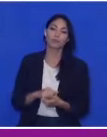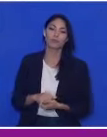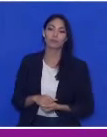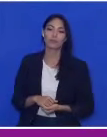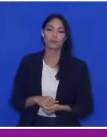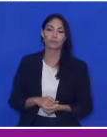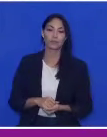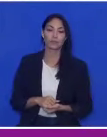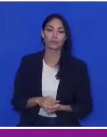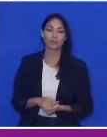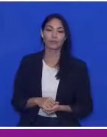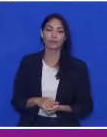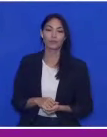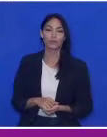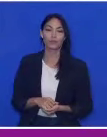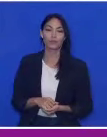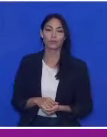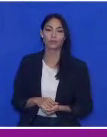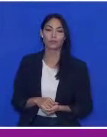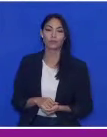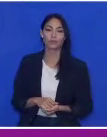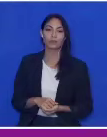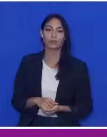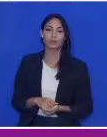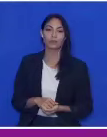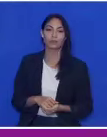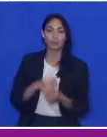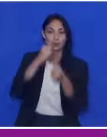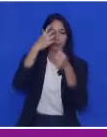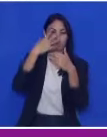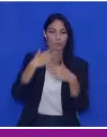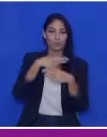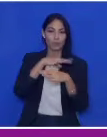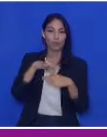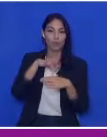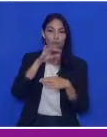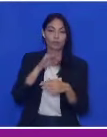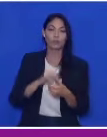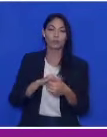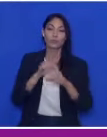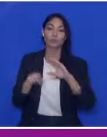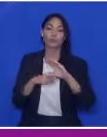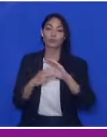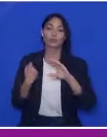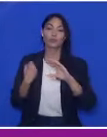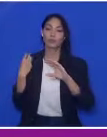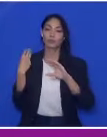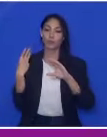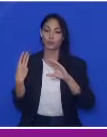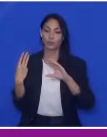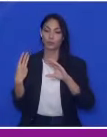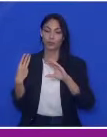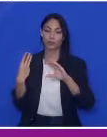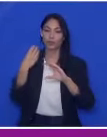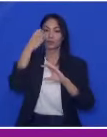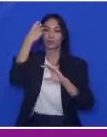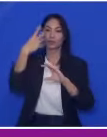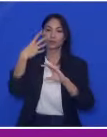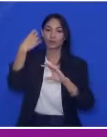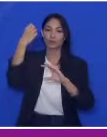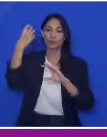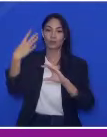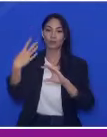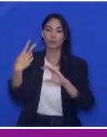fixos. Quer saber mais sobre o sorteio? Então vamos lá, eu vou explicar. Nosso terceiro globo, que é o globo equivalente à Loto